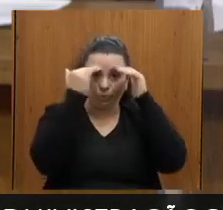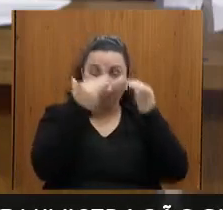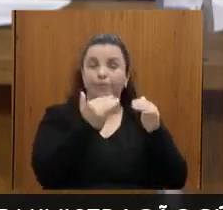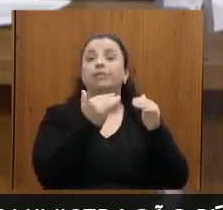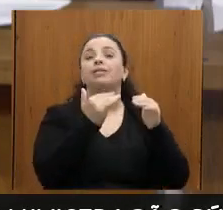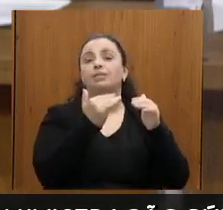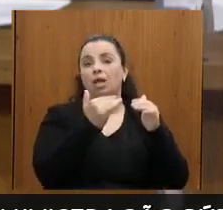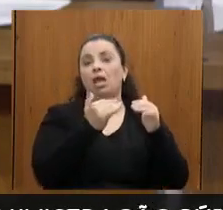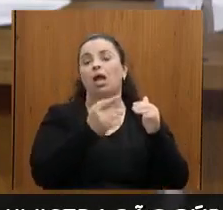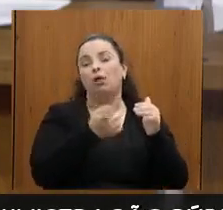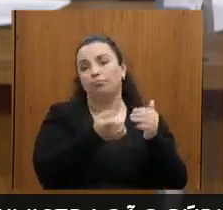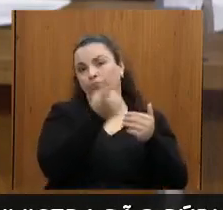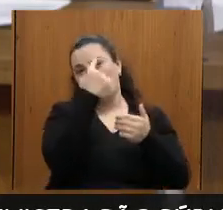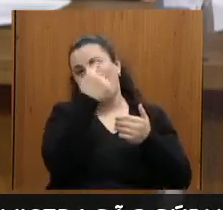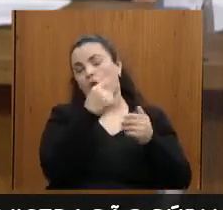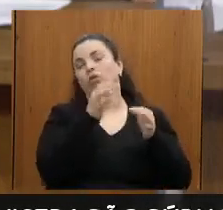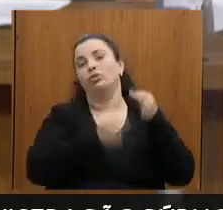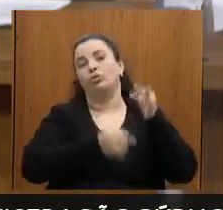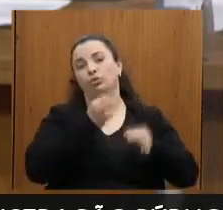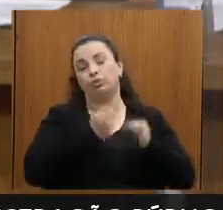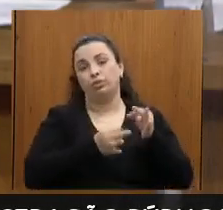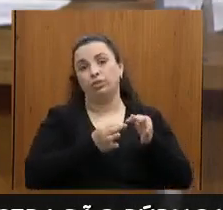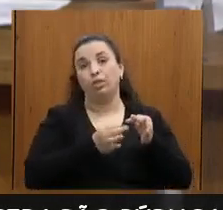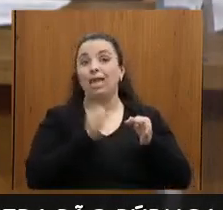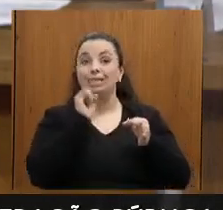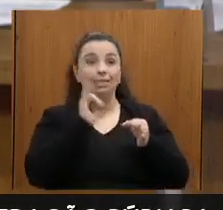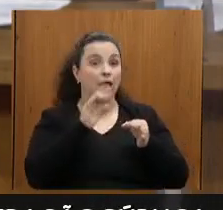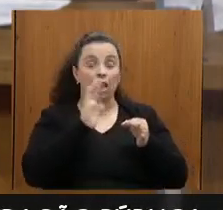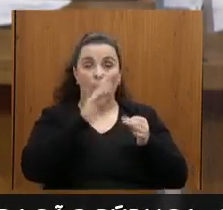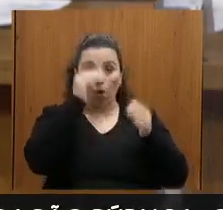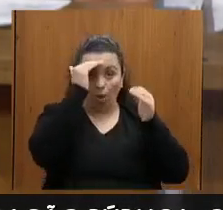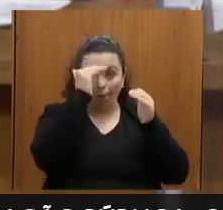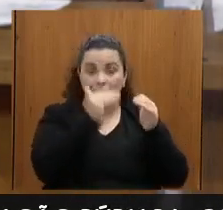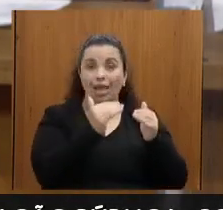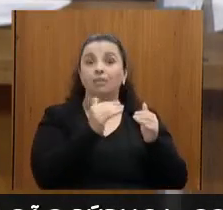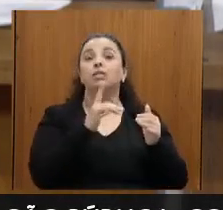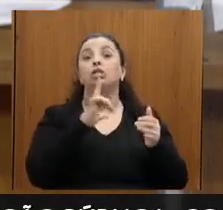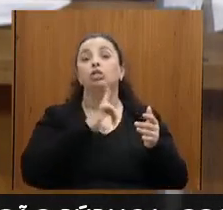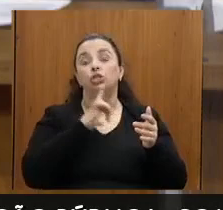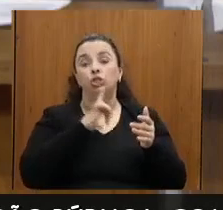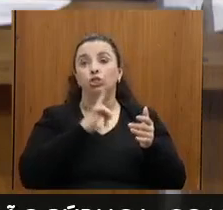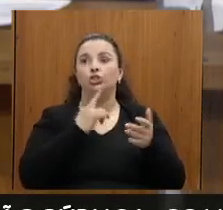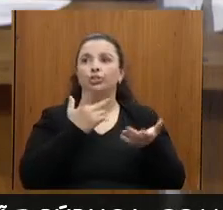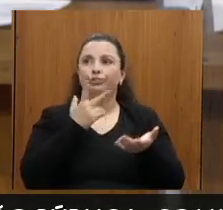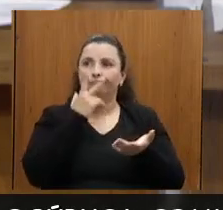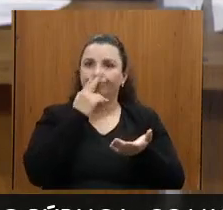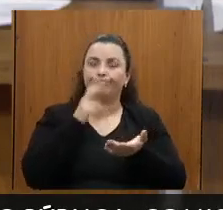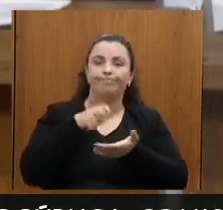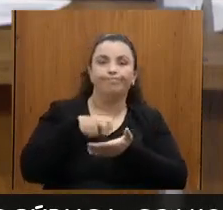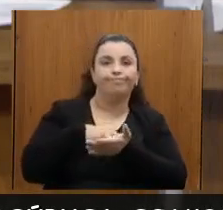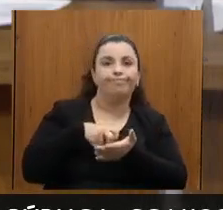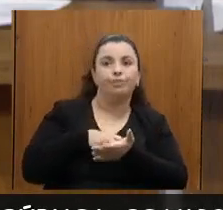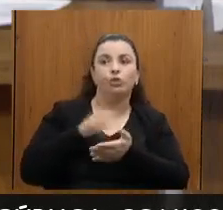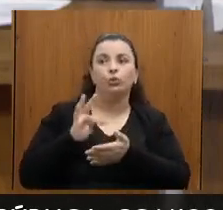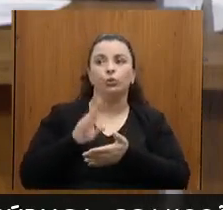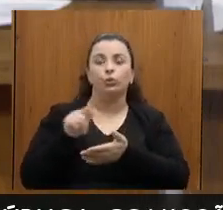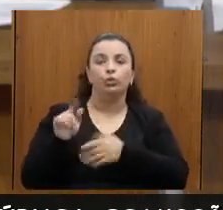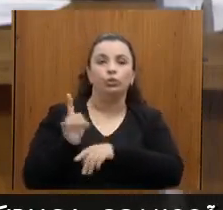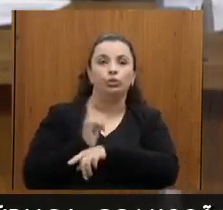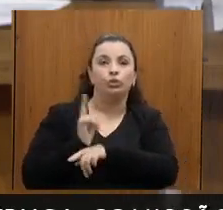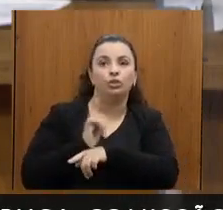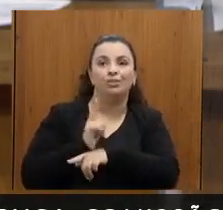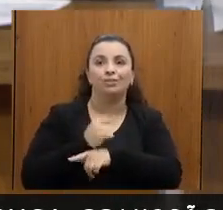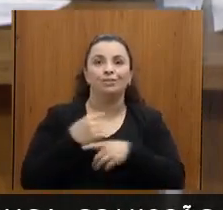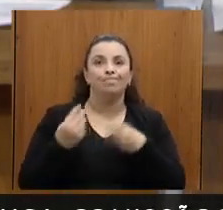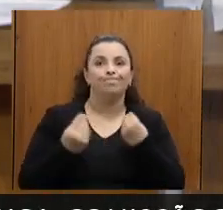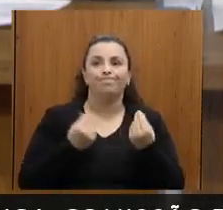a determinação jurídica sob pena de colocar todos os gestores, a partir desse parecer, em uma situação